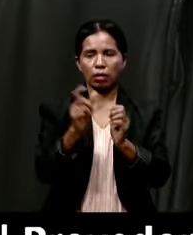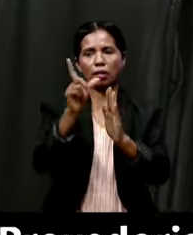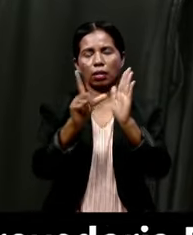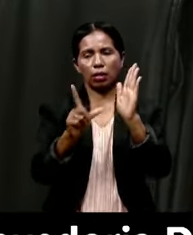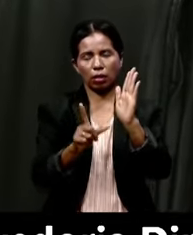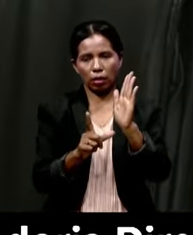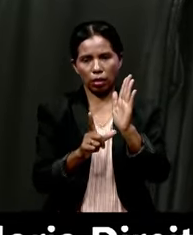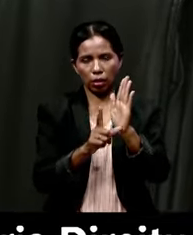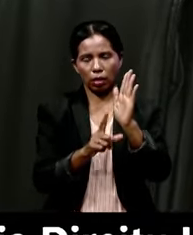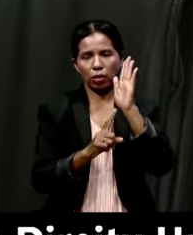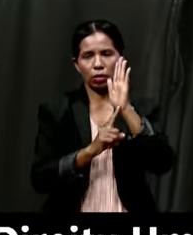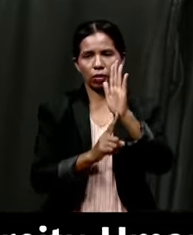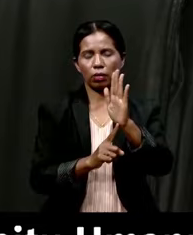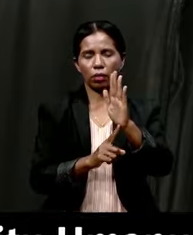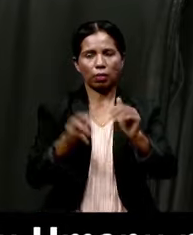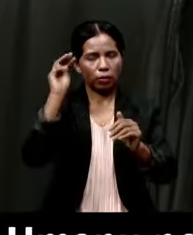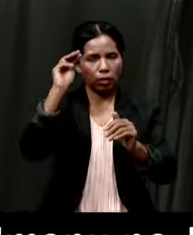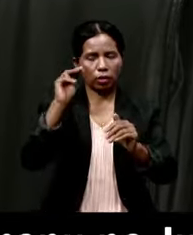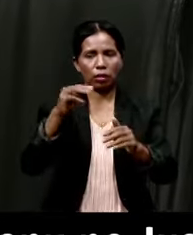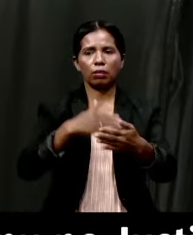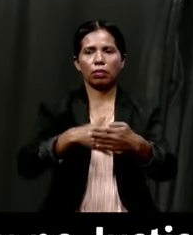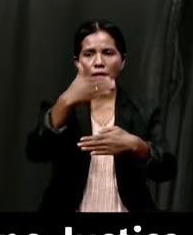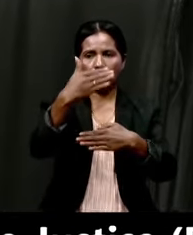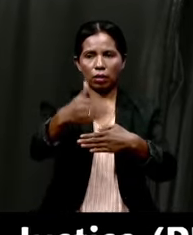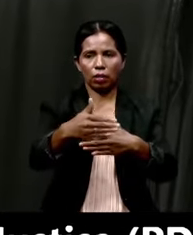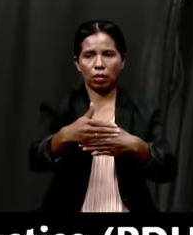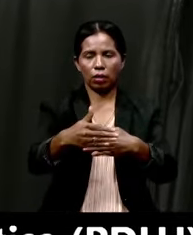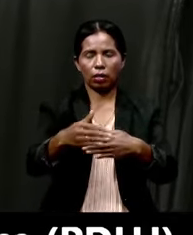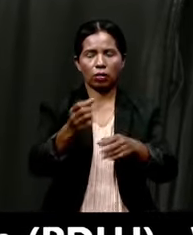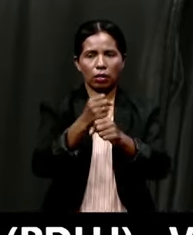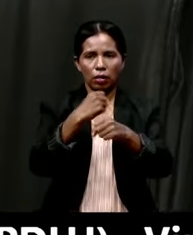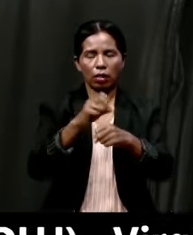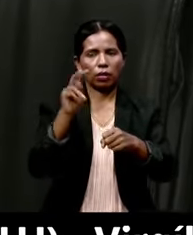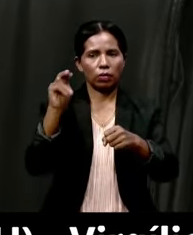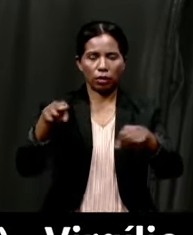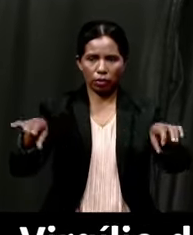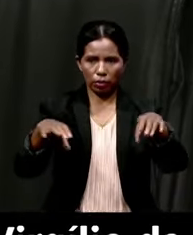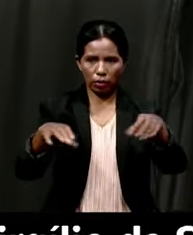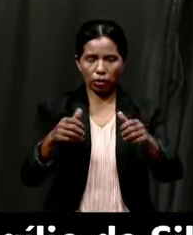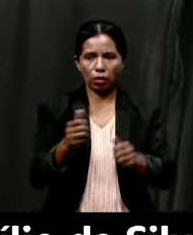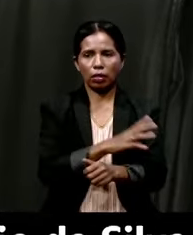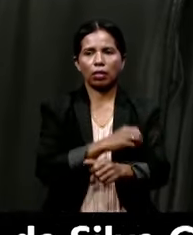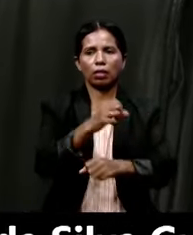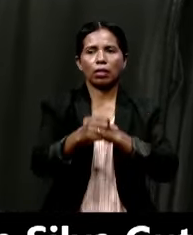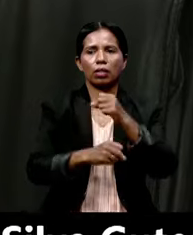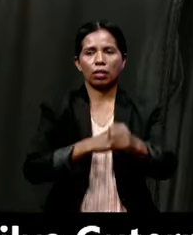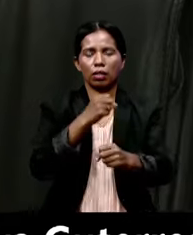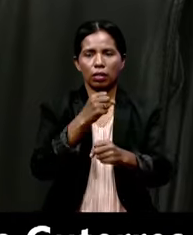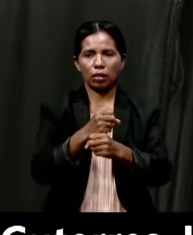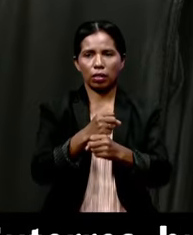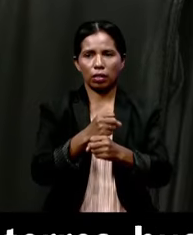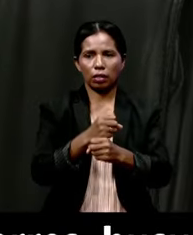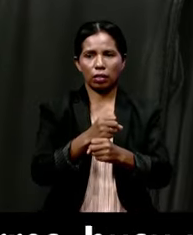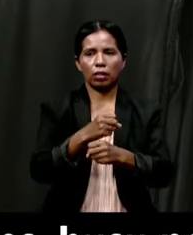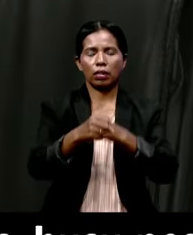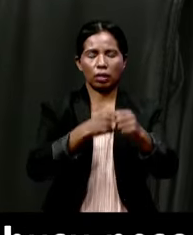sai base a tu Ministério Haka por halo de serviço durante a tina tina né não tina